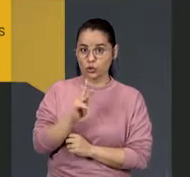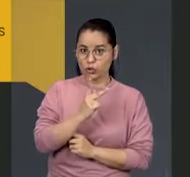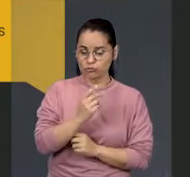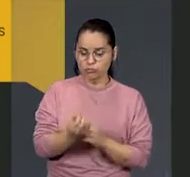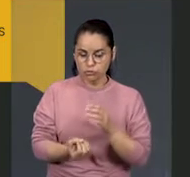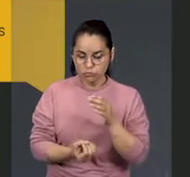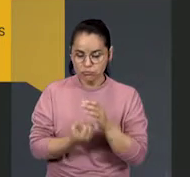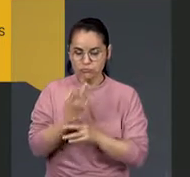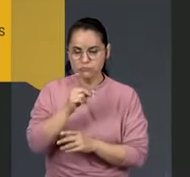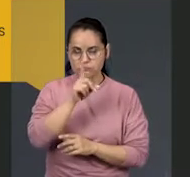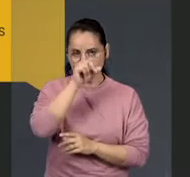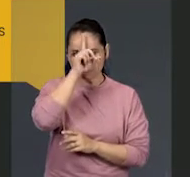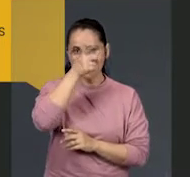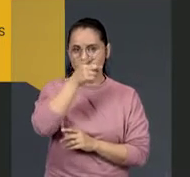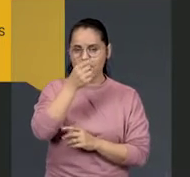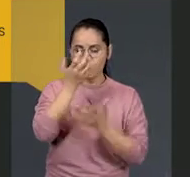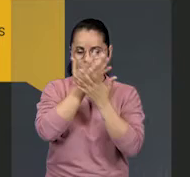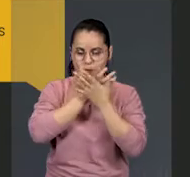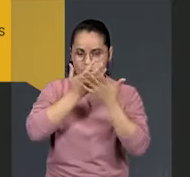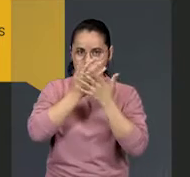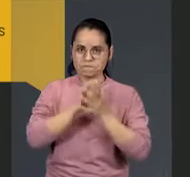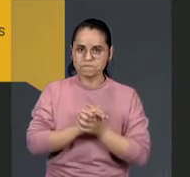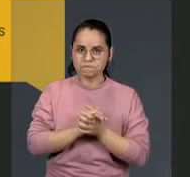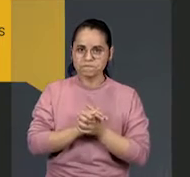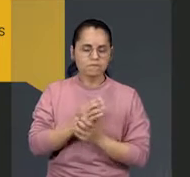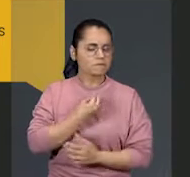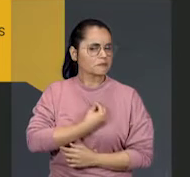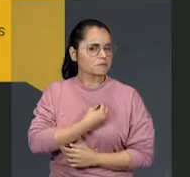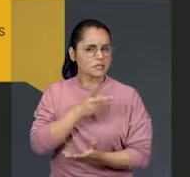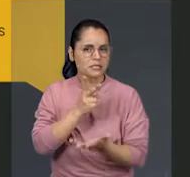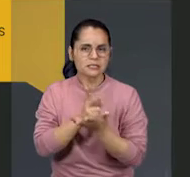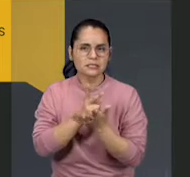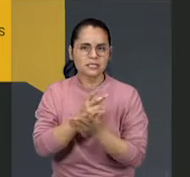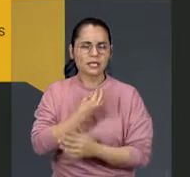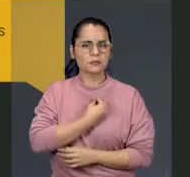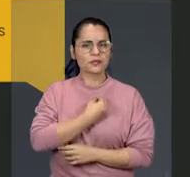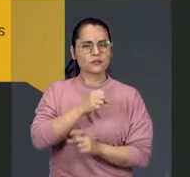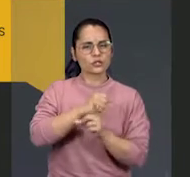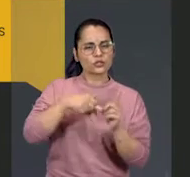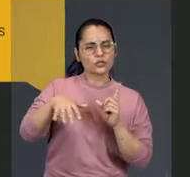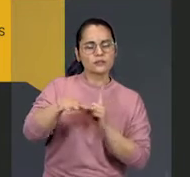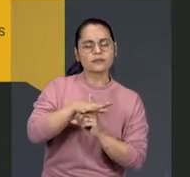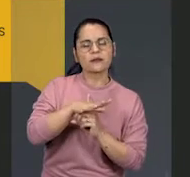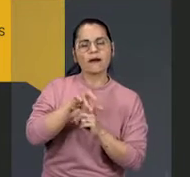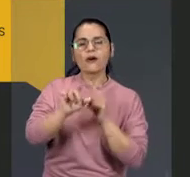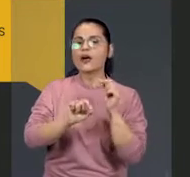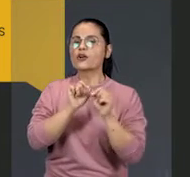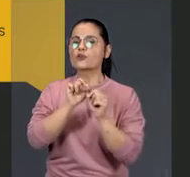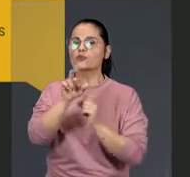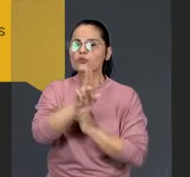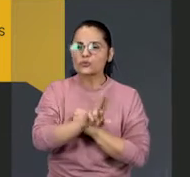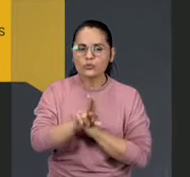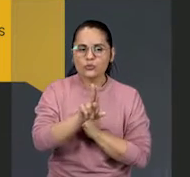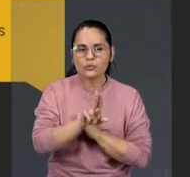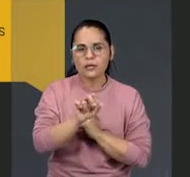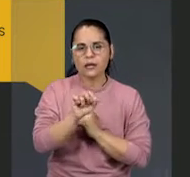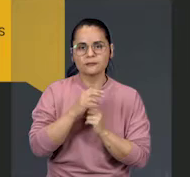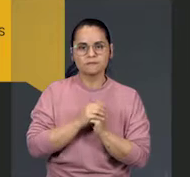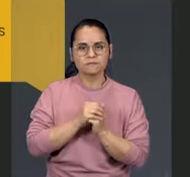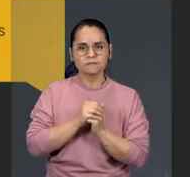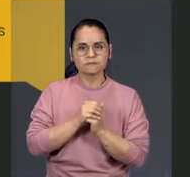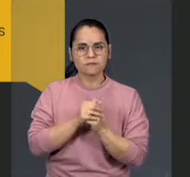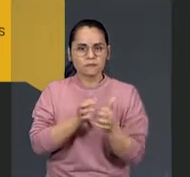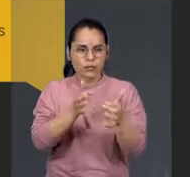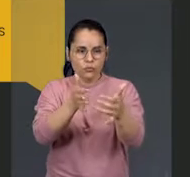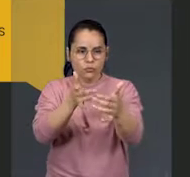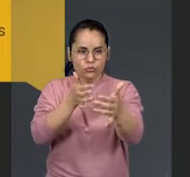A música estava presente em todos os momentos da vida social. Eram utilizados